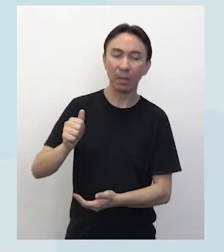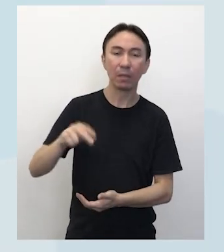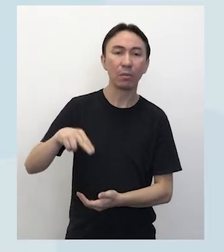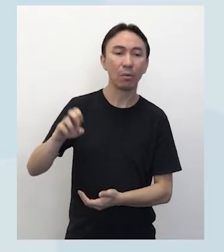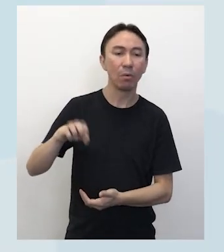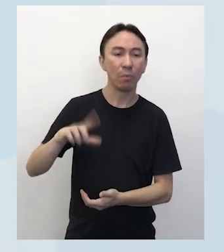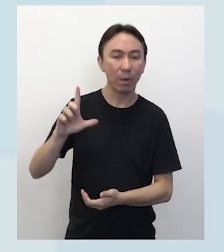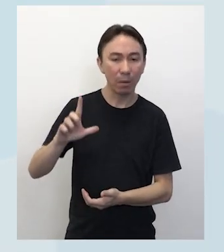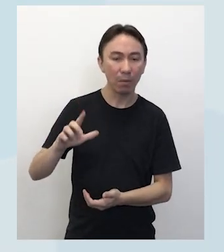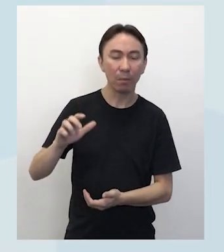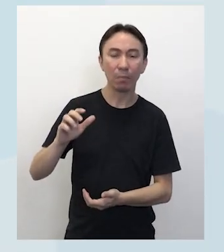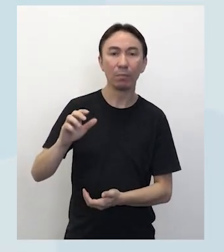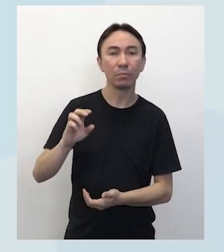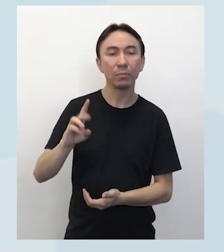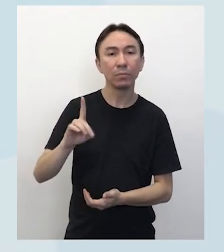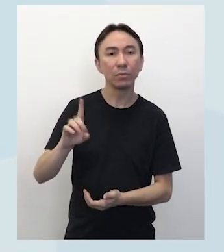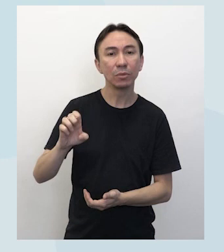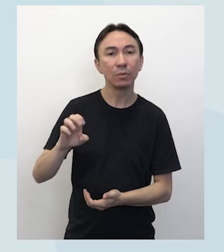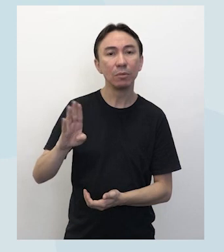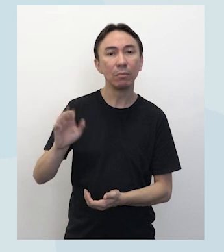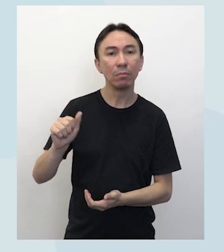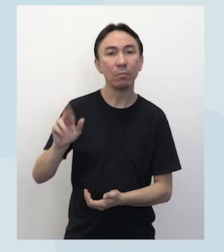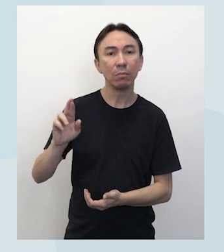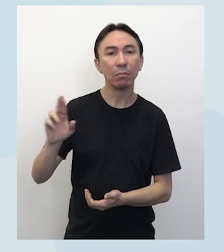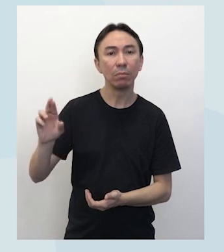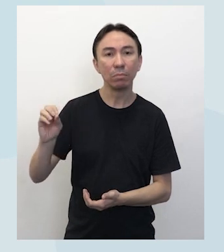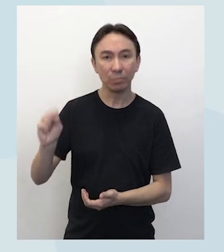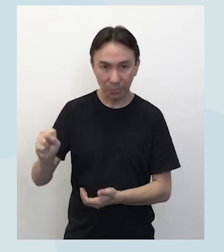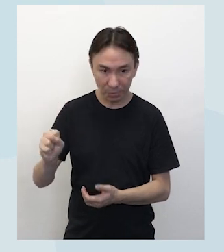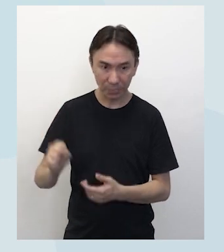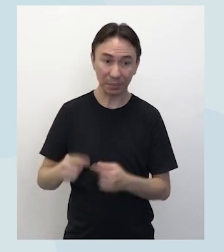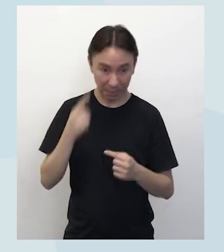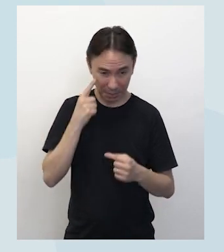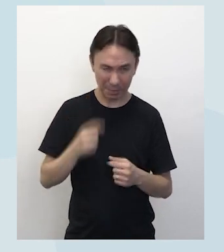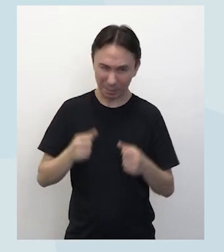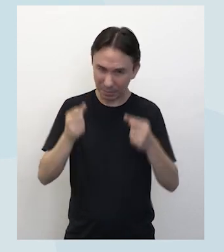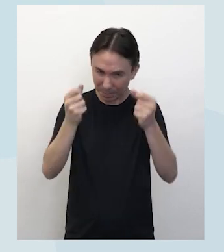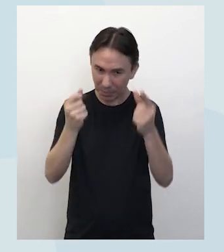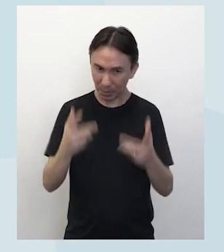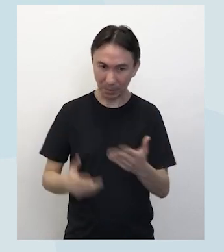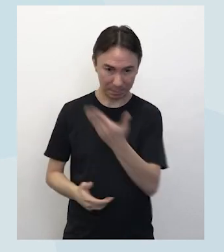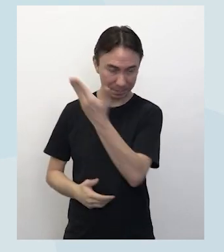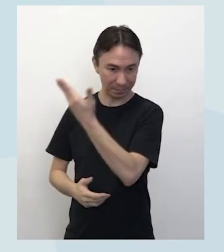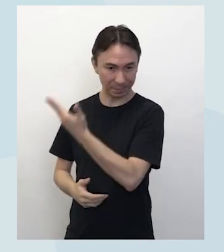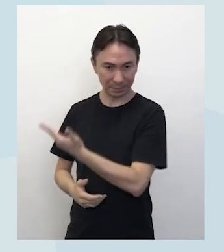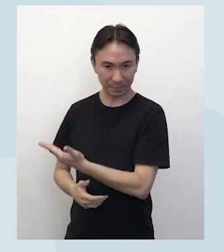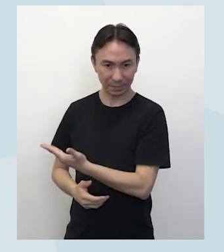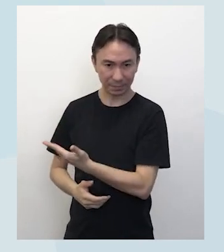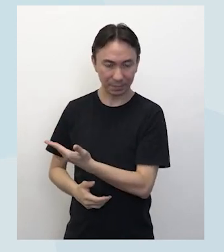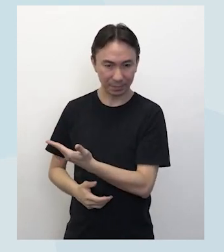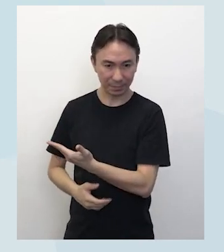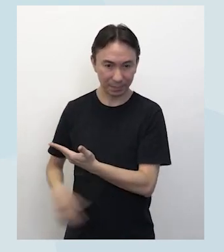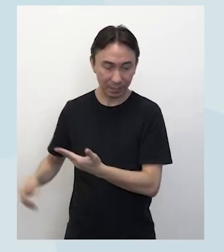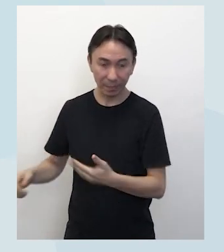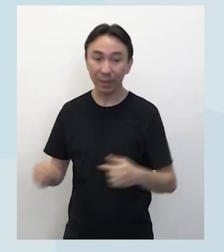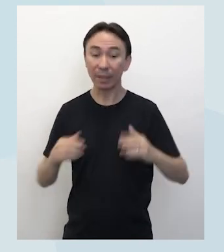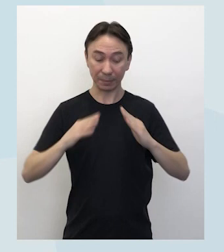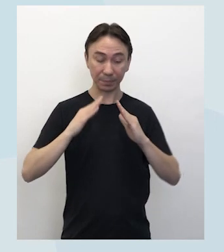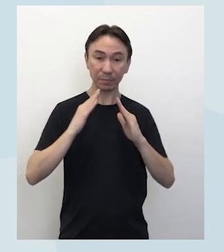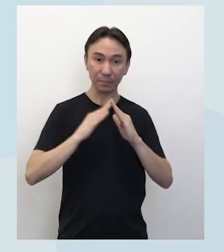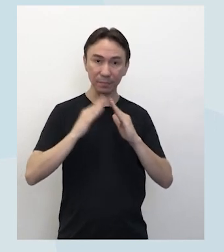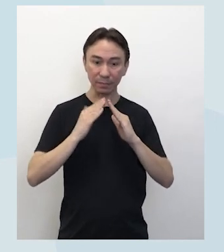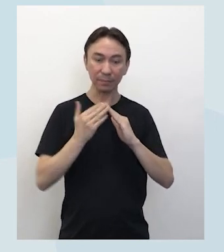sul-mato-grossense, que a certa altura da vida dele escreveu assim: "Meu quintal